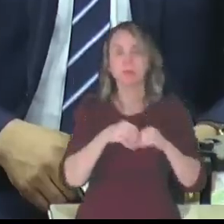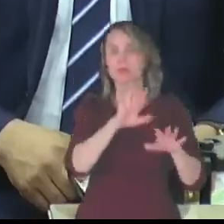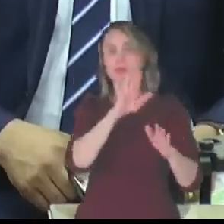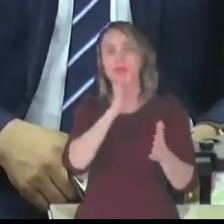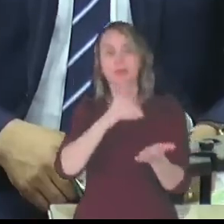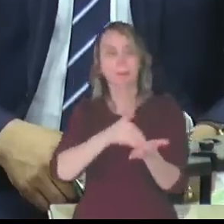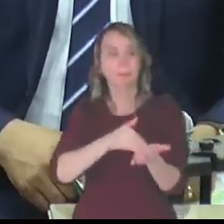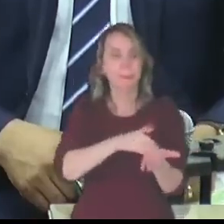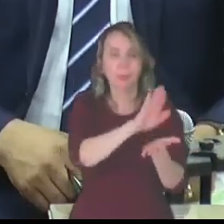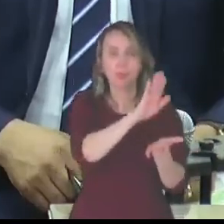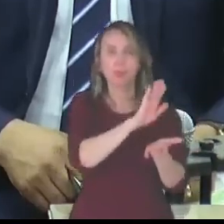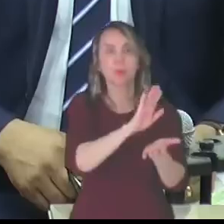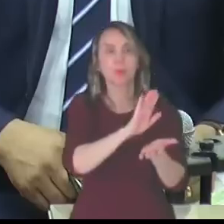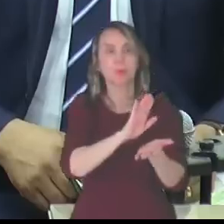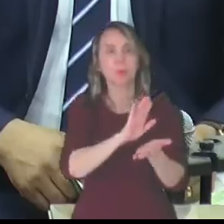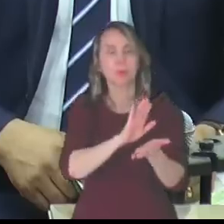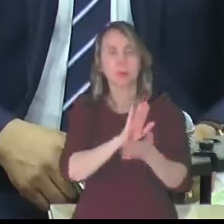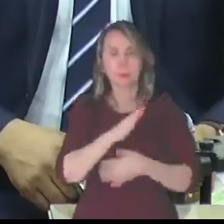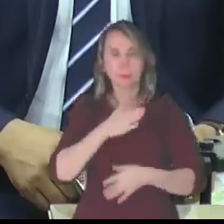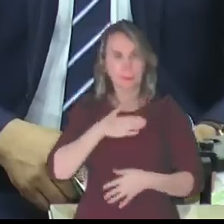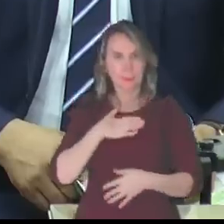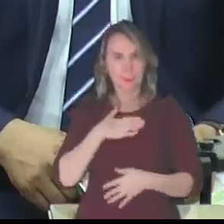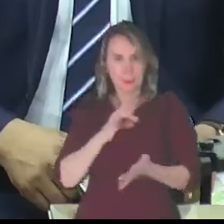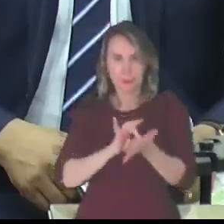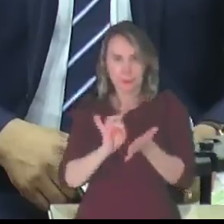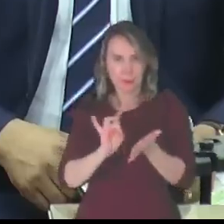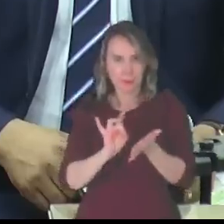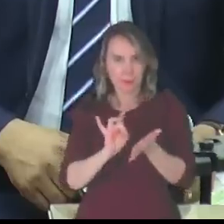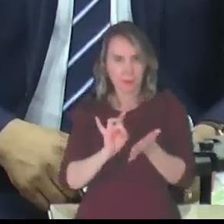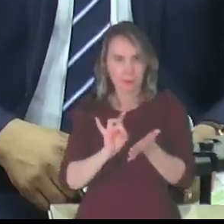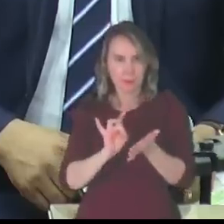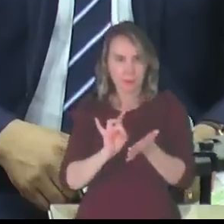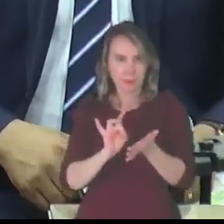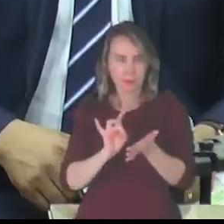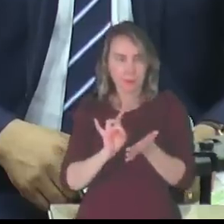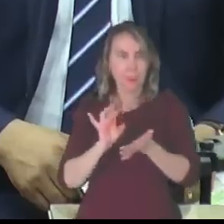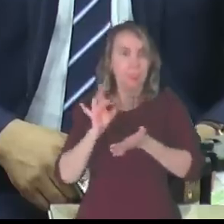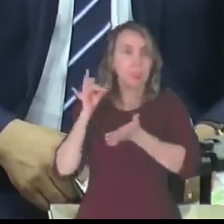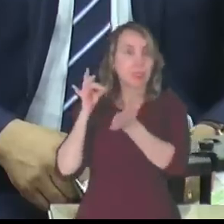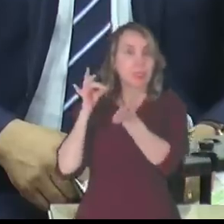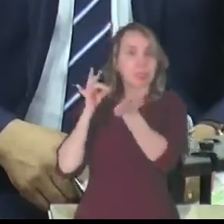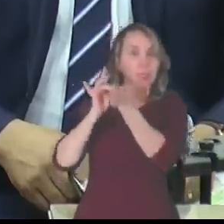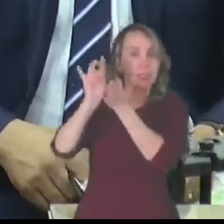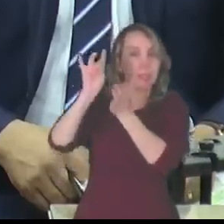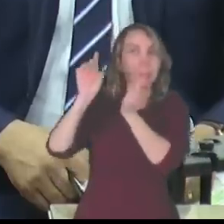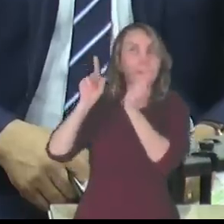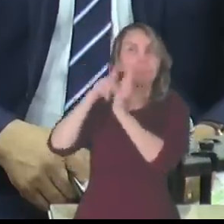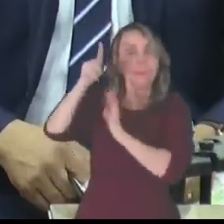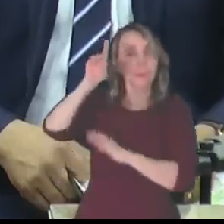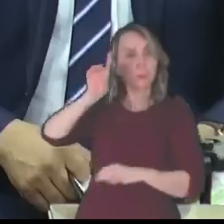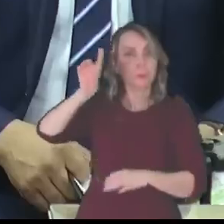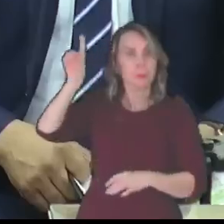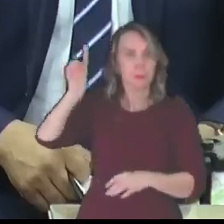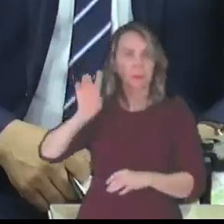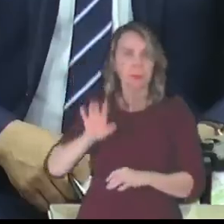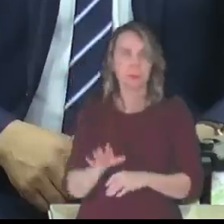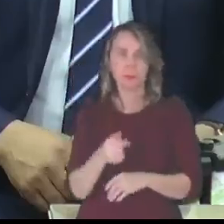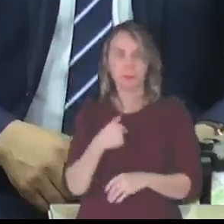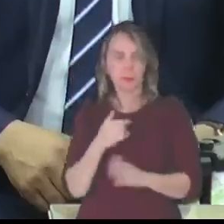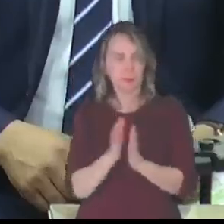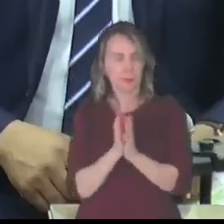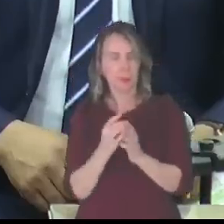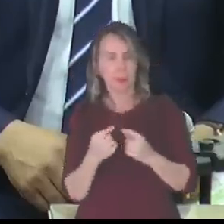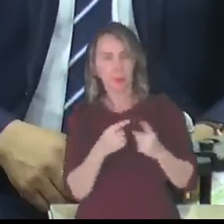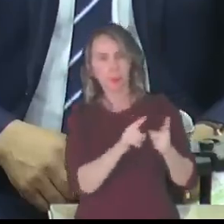sejam não são os meus inimigos são os inimigos de quem de Deus eu não tô orando contra os meus inimigos